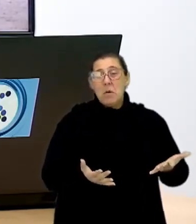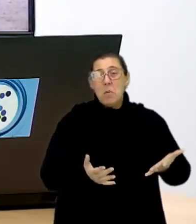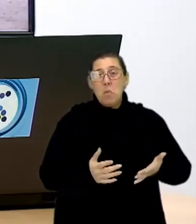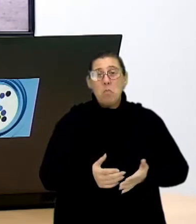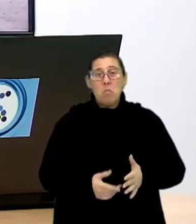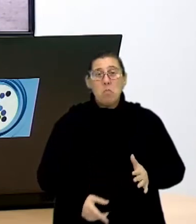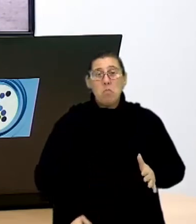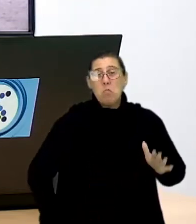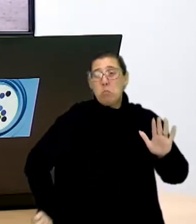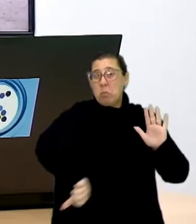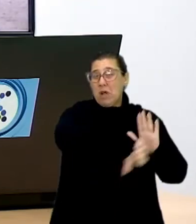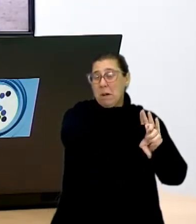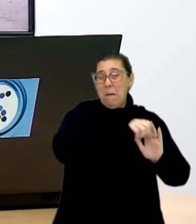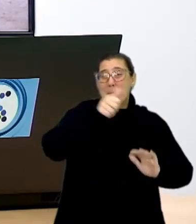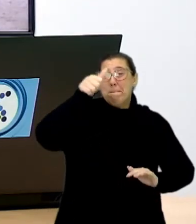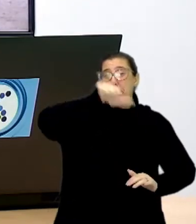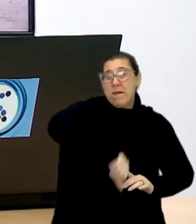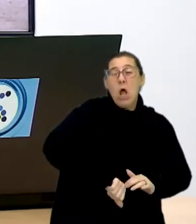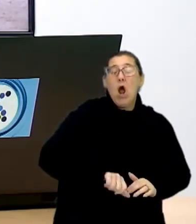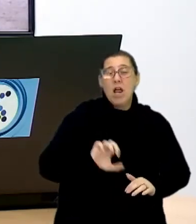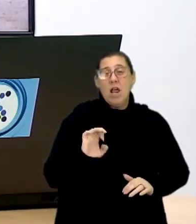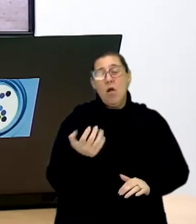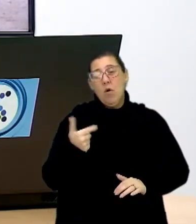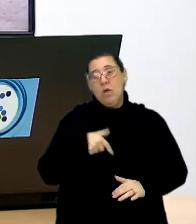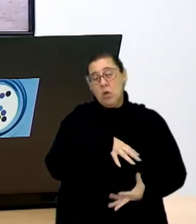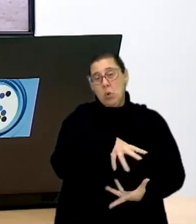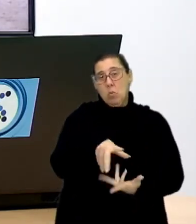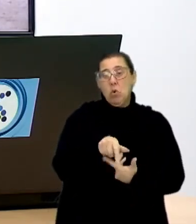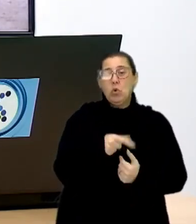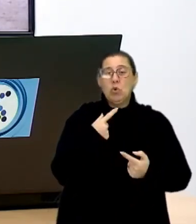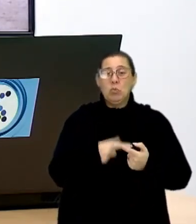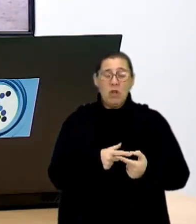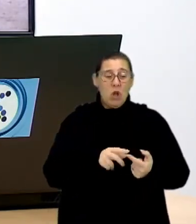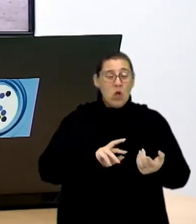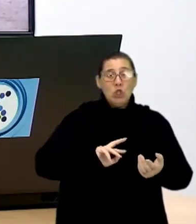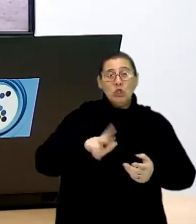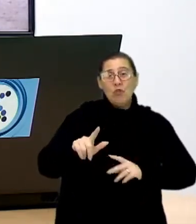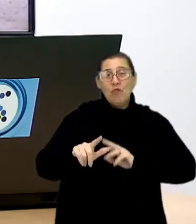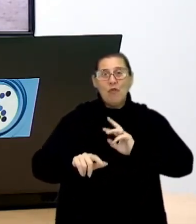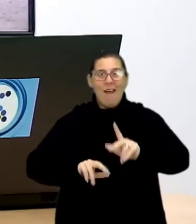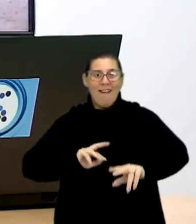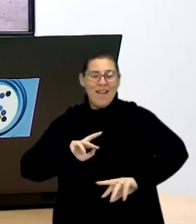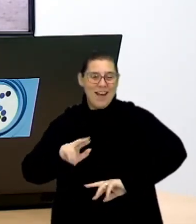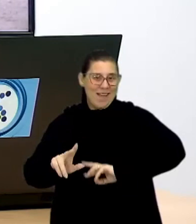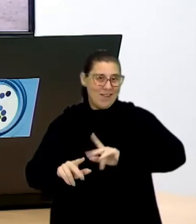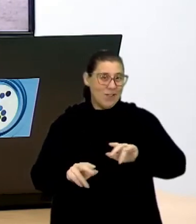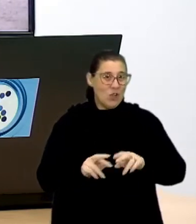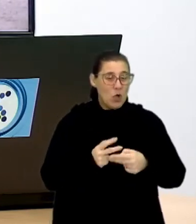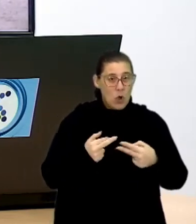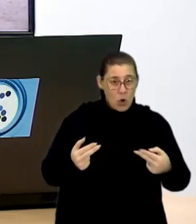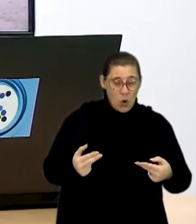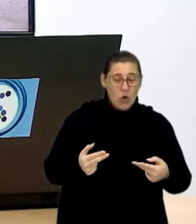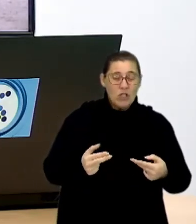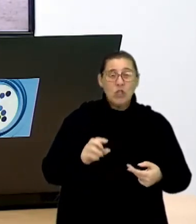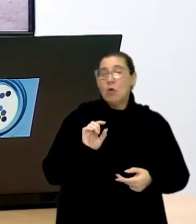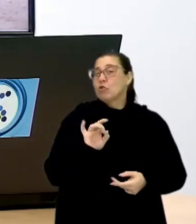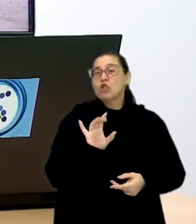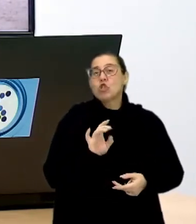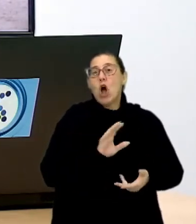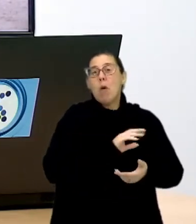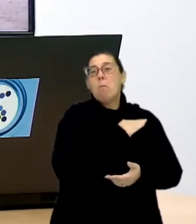crimes que nós alistamos aqui nesse momento, porque envolveu diferentes questões para além do